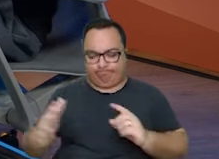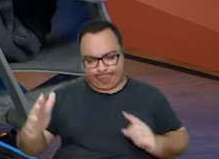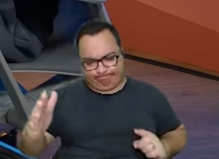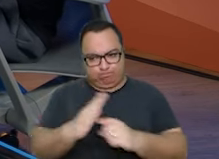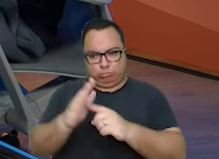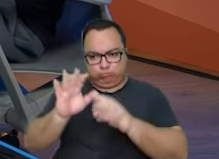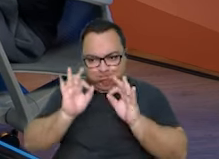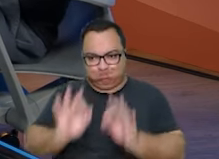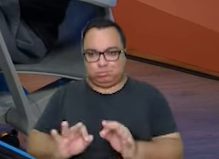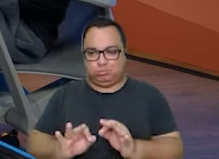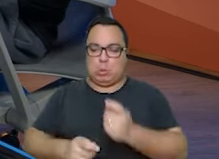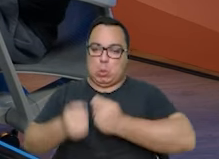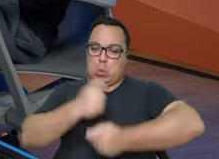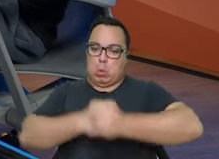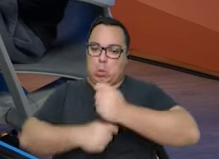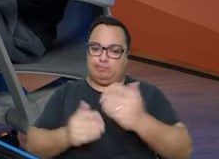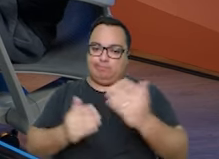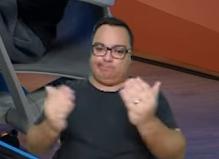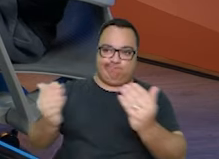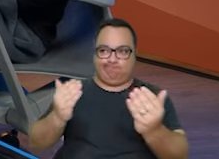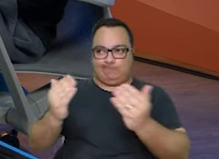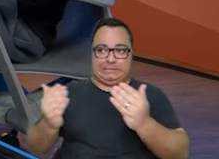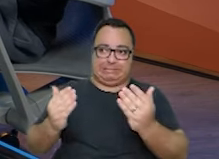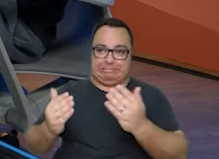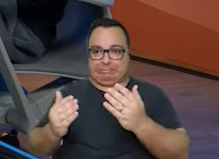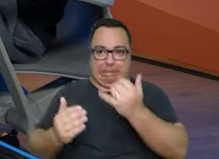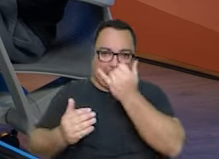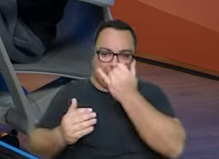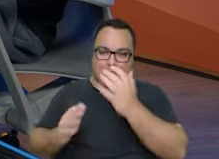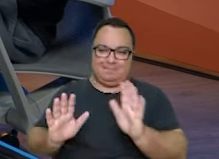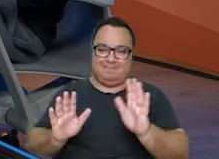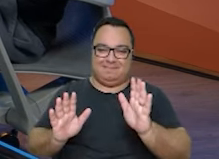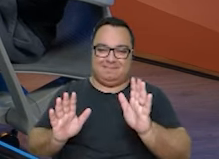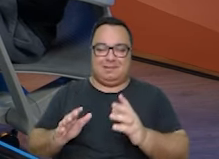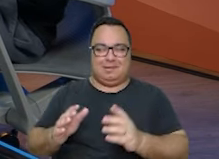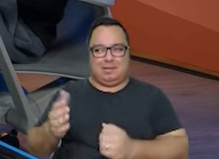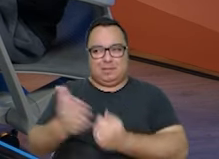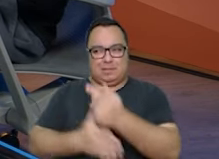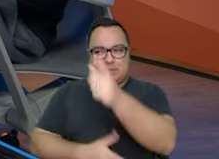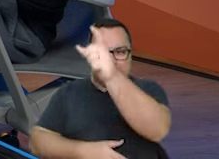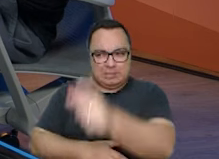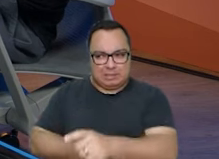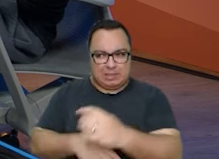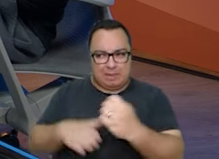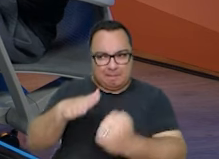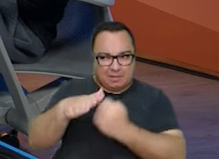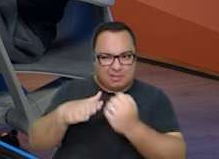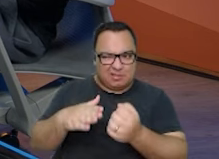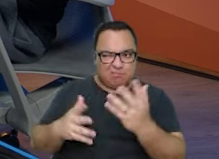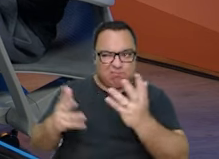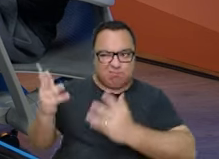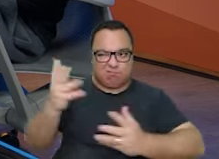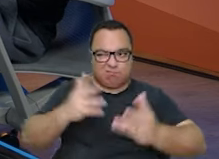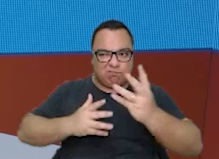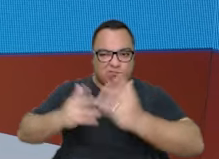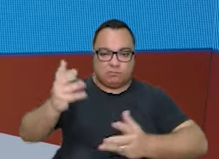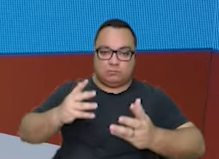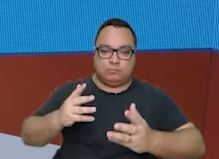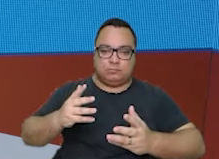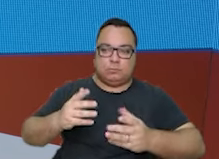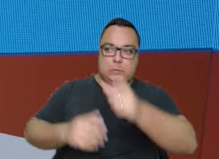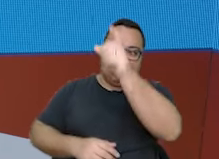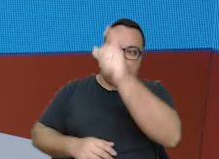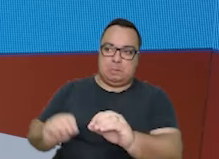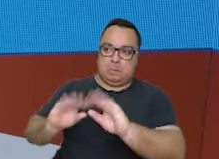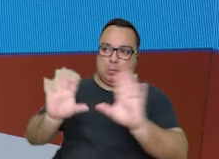negócio por si só já é cheio de ameaça E você ainda vai comprar de uma empresa que você você tem sinais confusos né você fal pô é mas eu